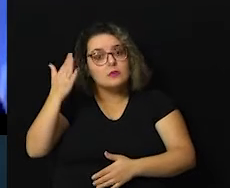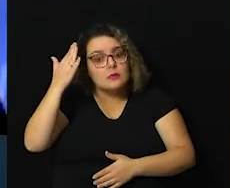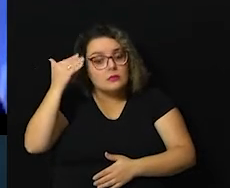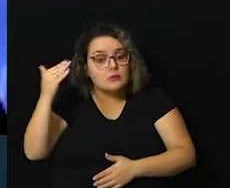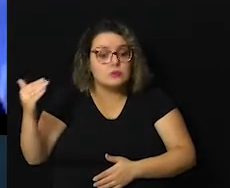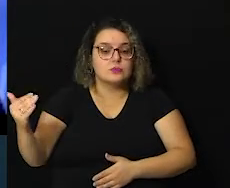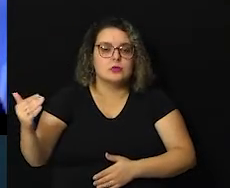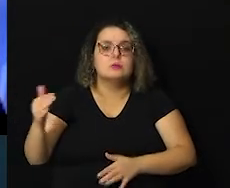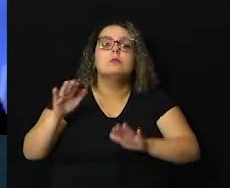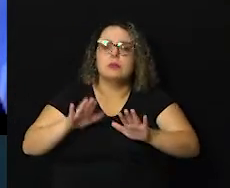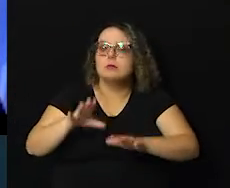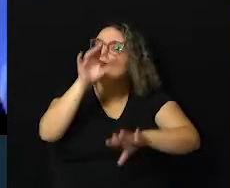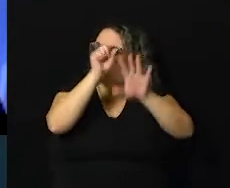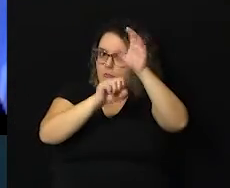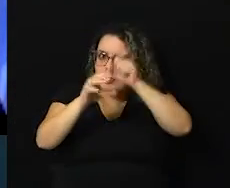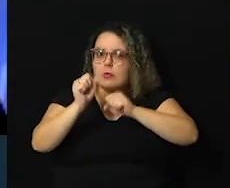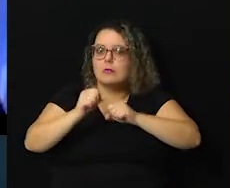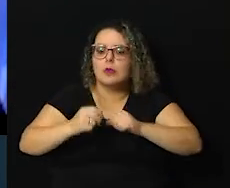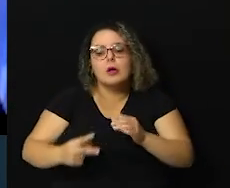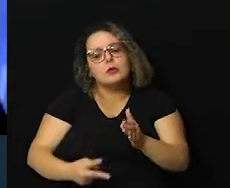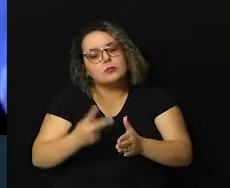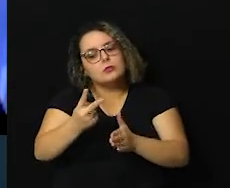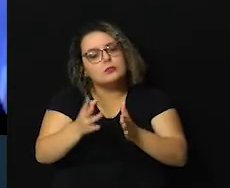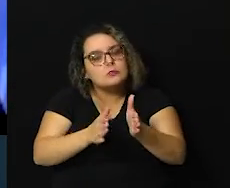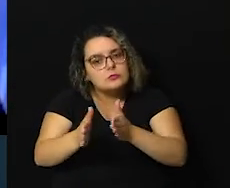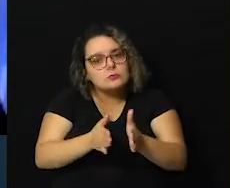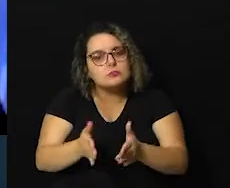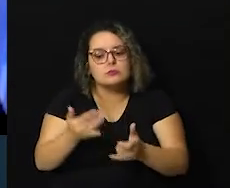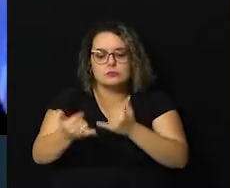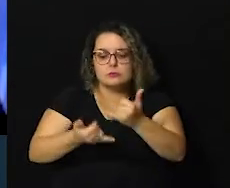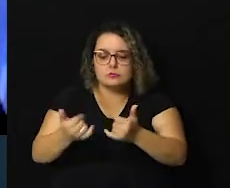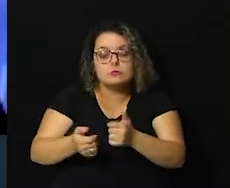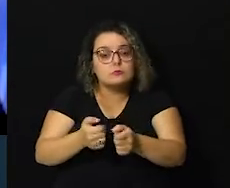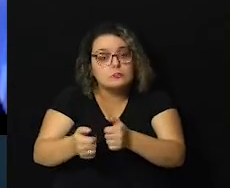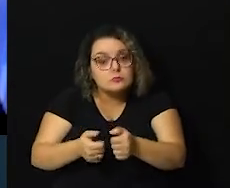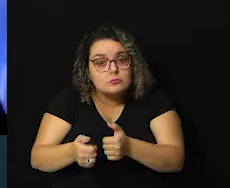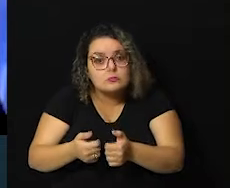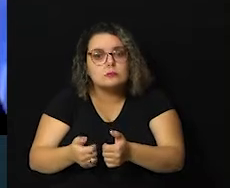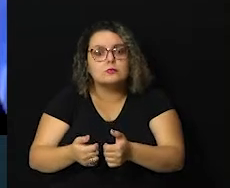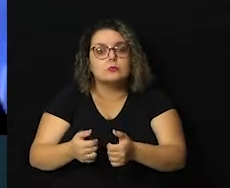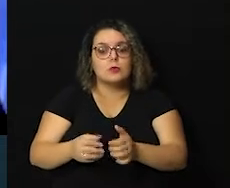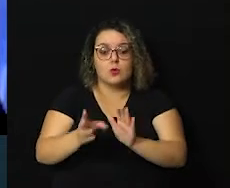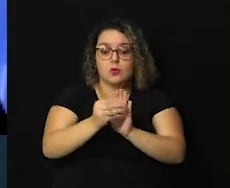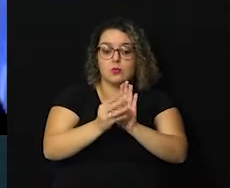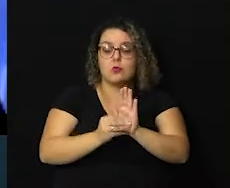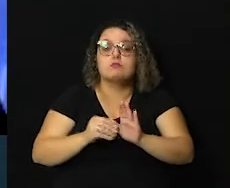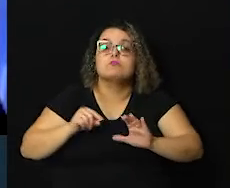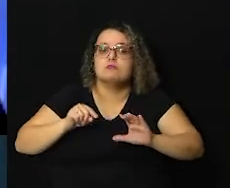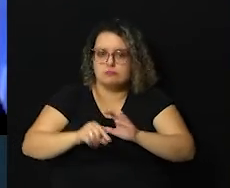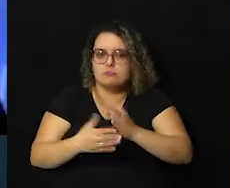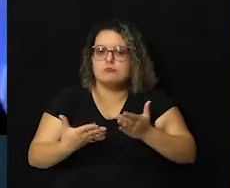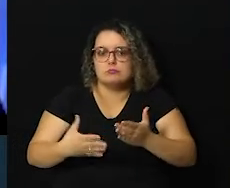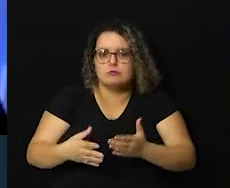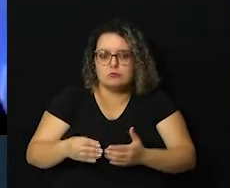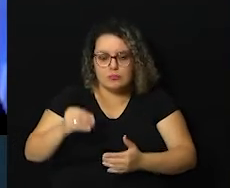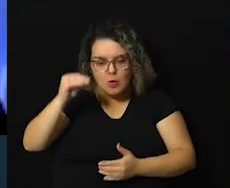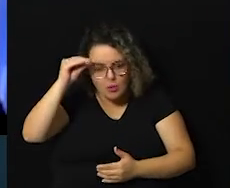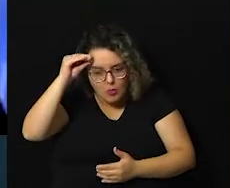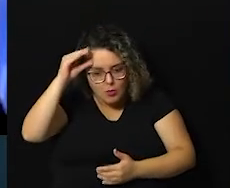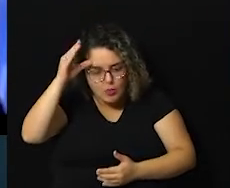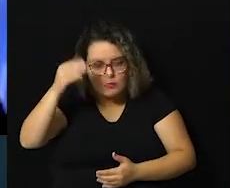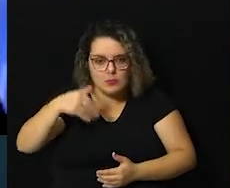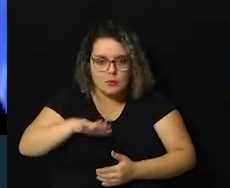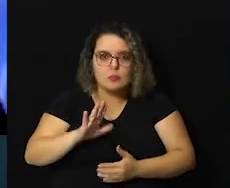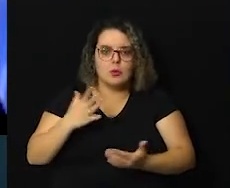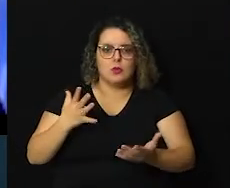Mas você vai aprender demais e aí sim você passa por um segundo game como um segundo conceito uma ideia mais robusta com